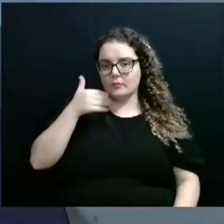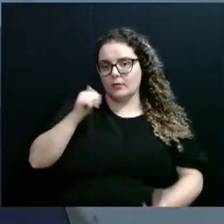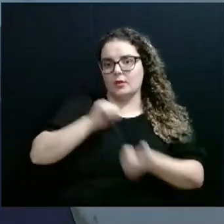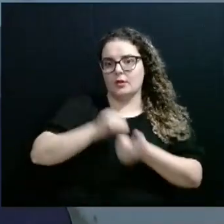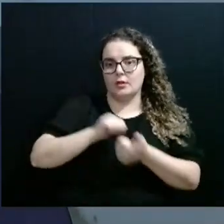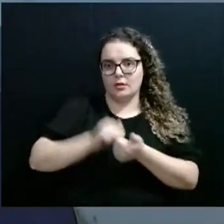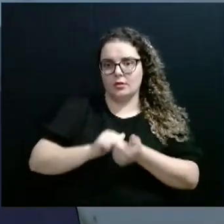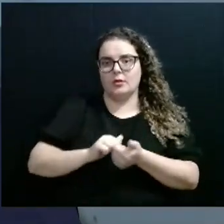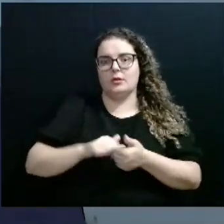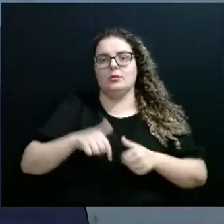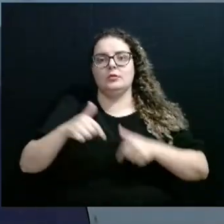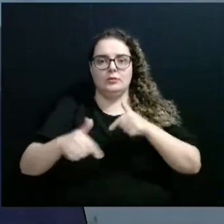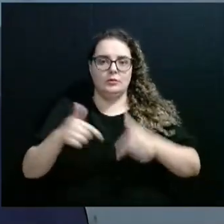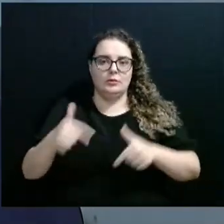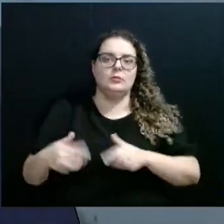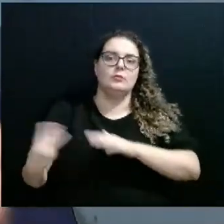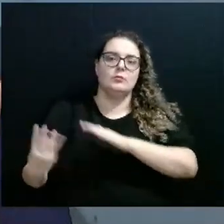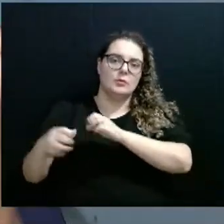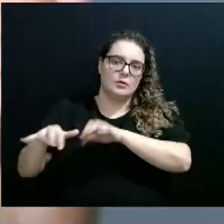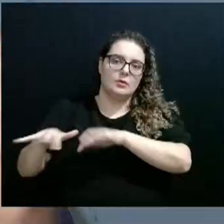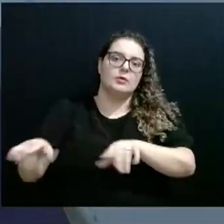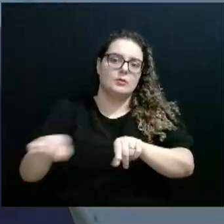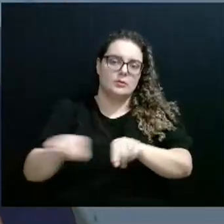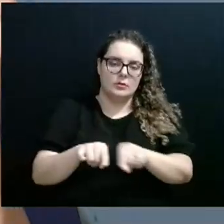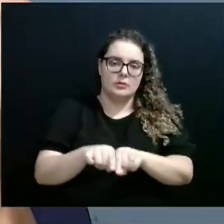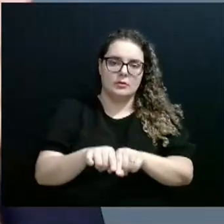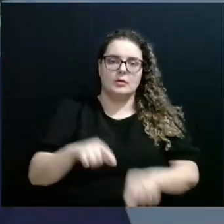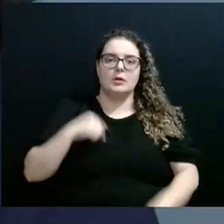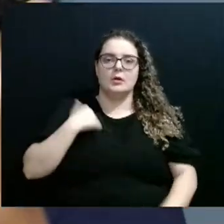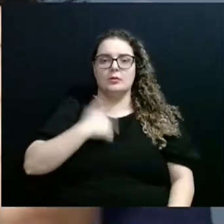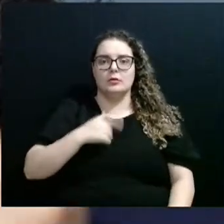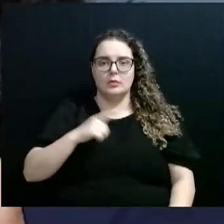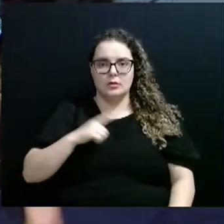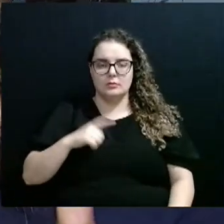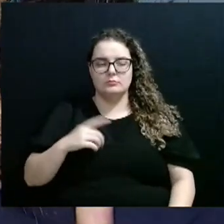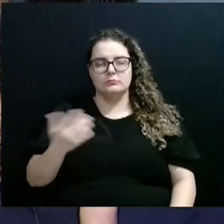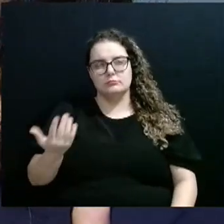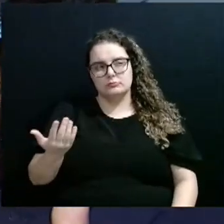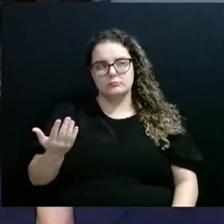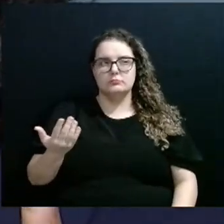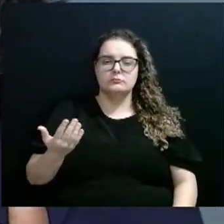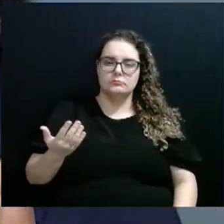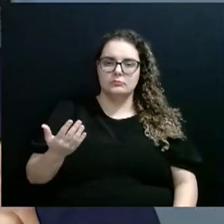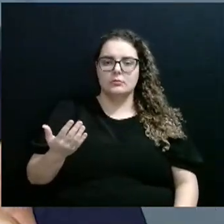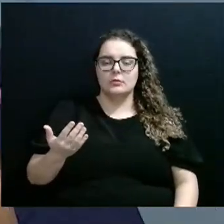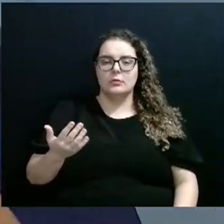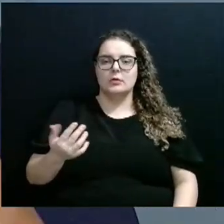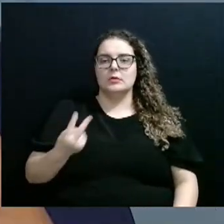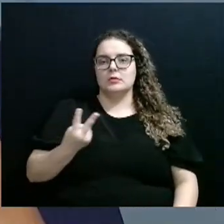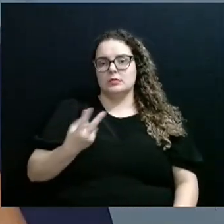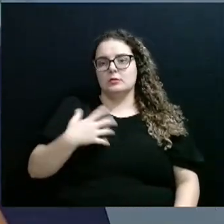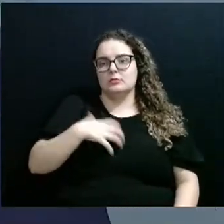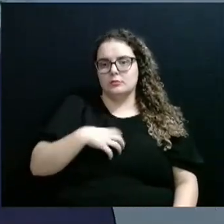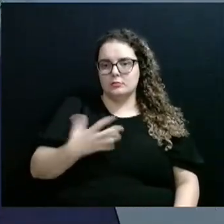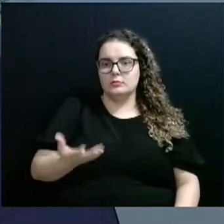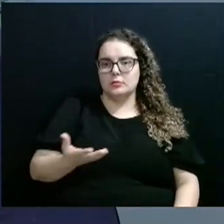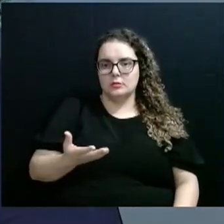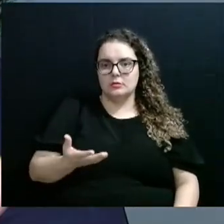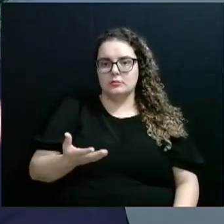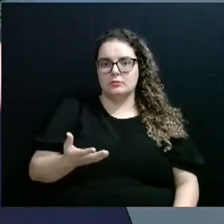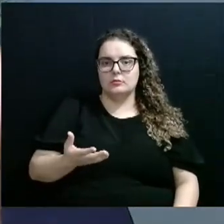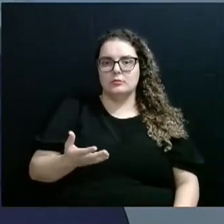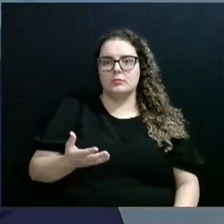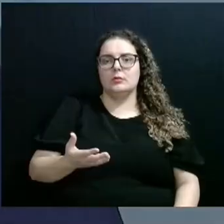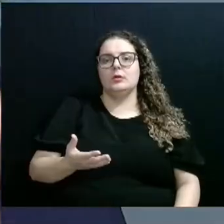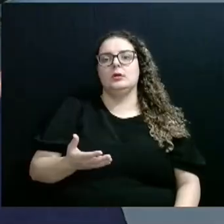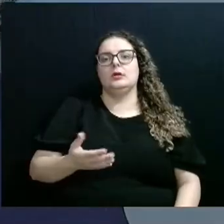trabalho terceirizado também. Enquanto a gente tem, acho que são dois caminhos, a gente reverter os processos de